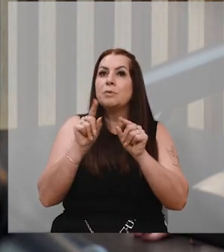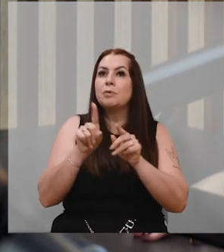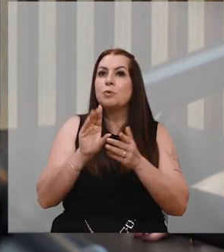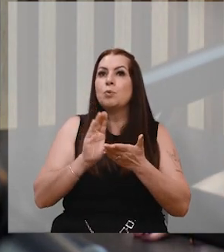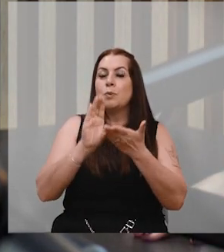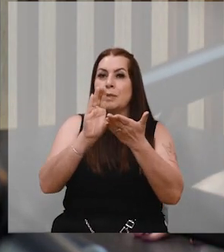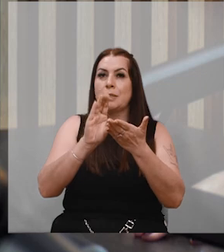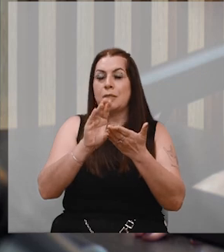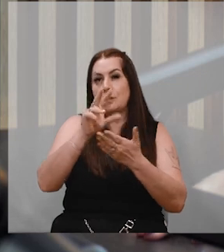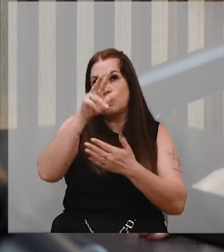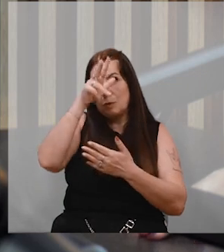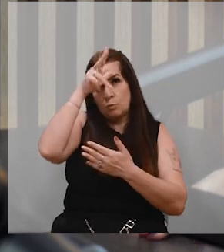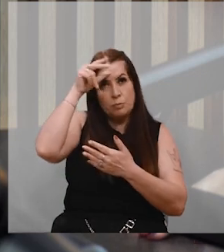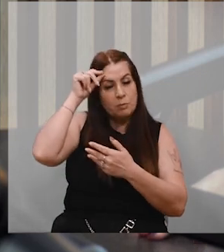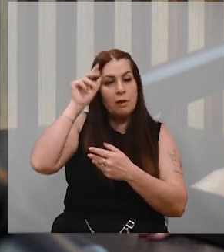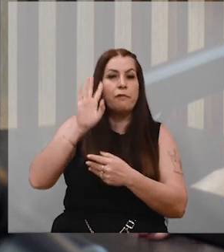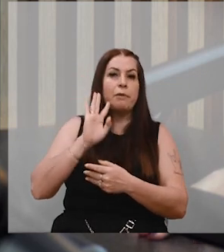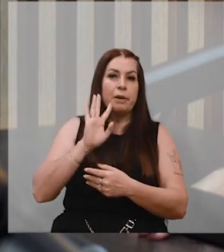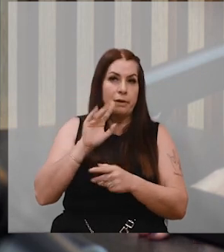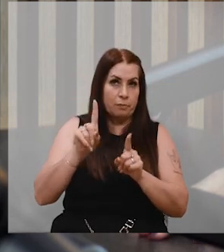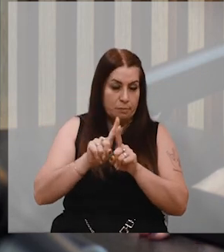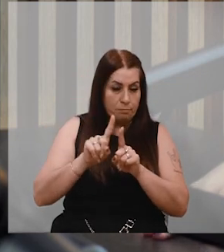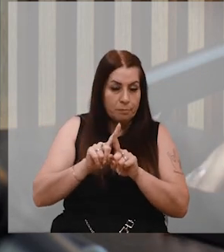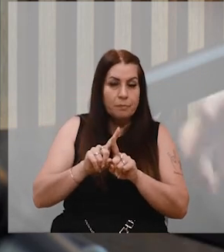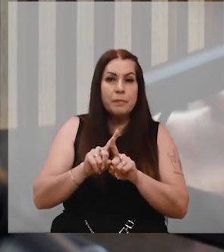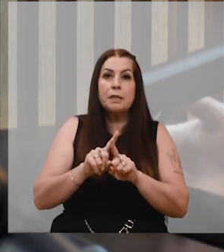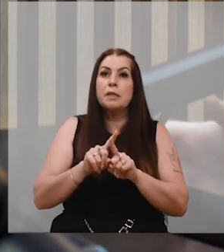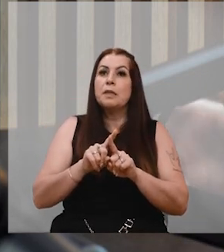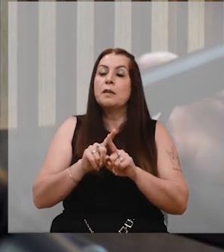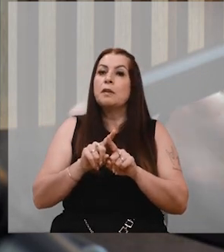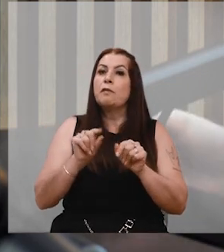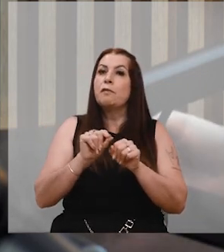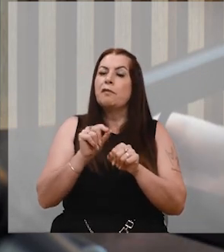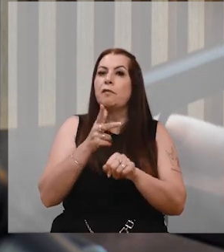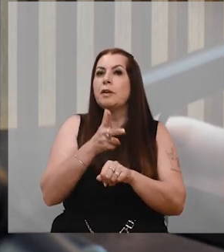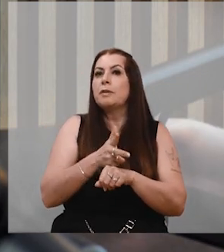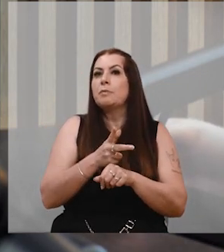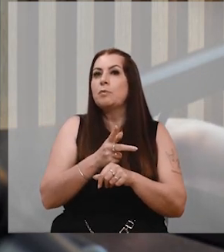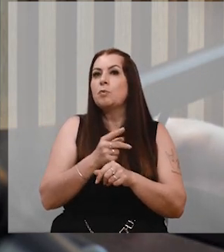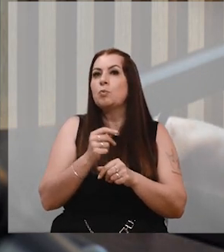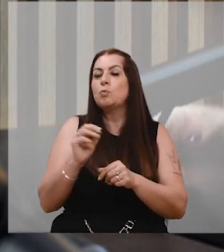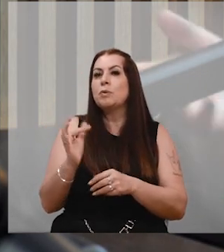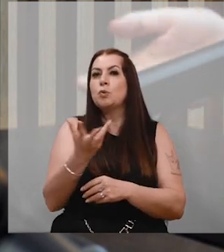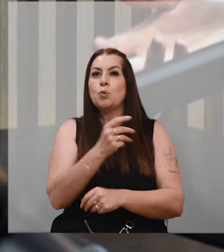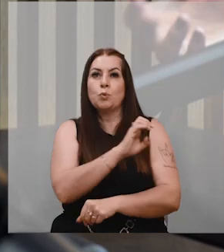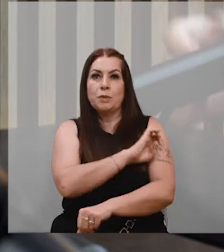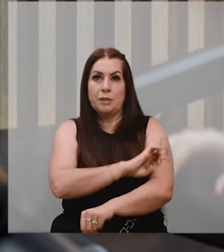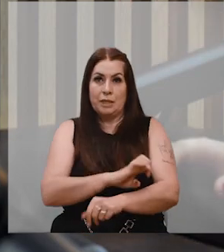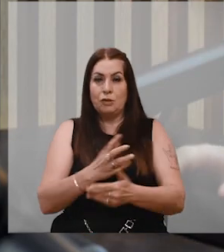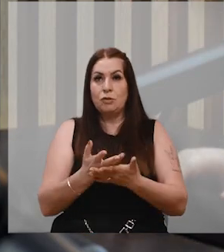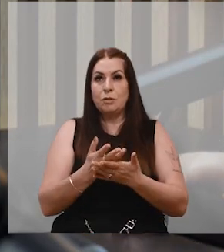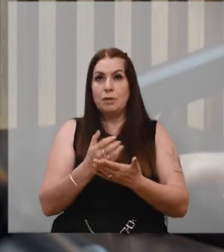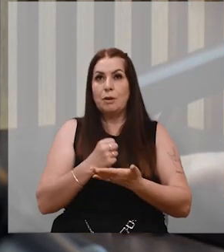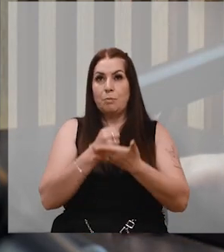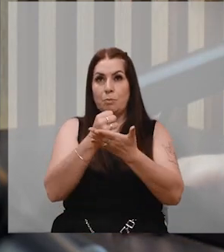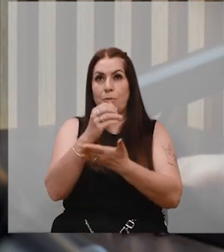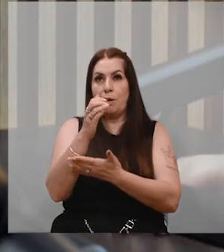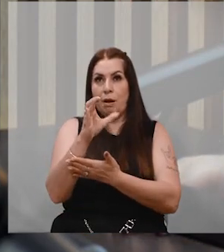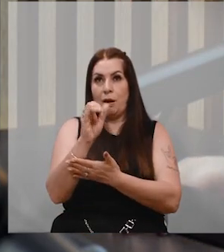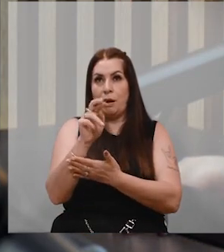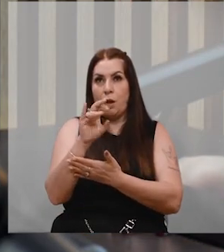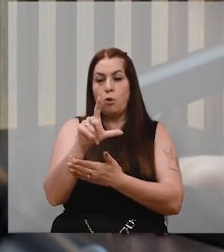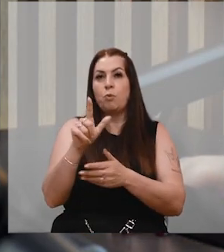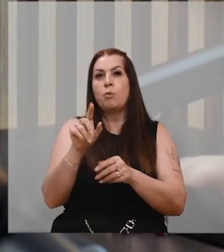municipais. Foi bem legal também, porque foi uma produção basicamente inteira dos estagiários. A gente teve o apoio, a Carol ajudou a gente